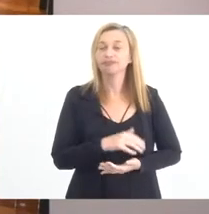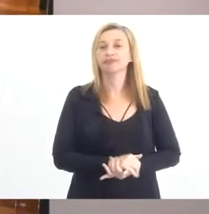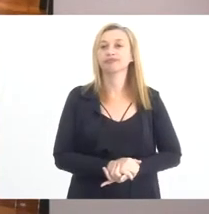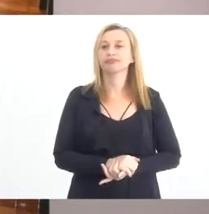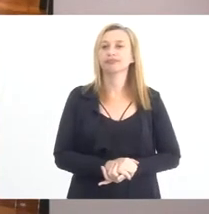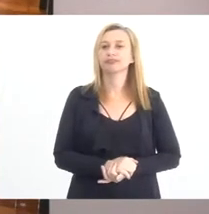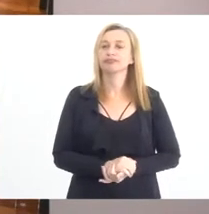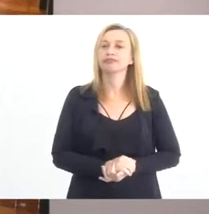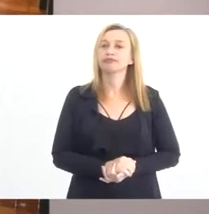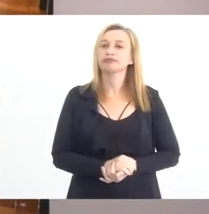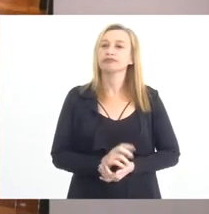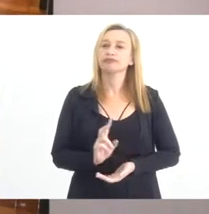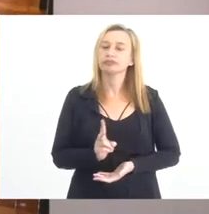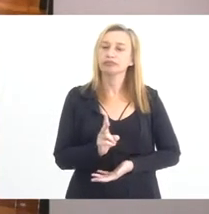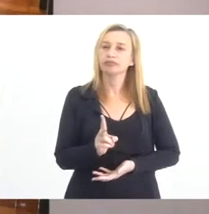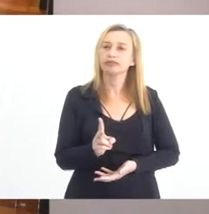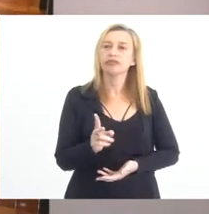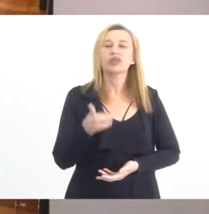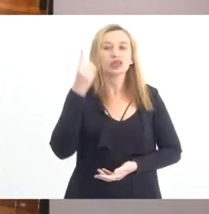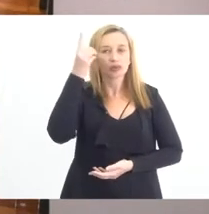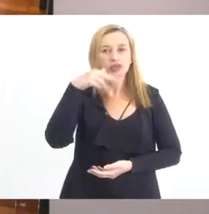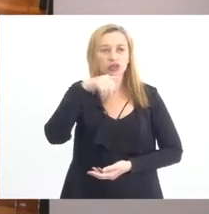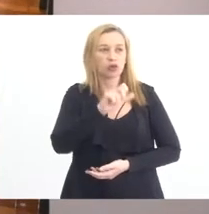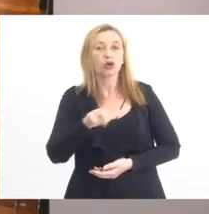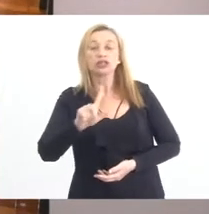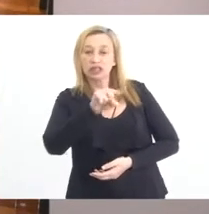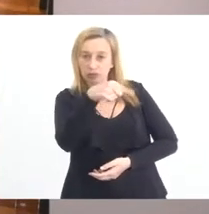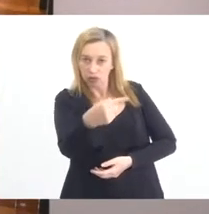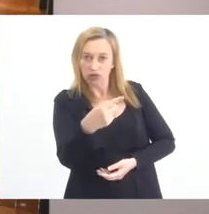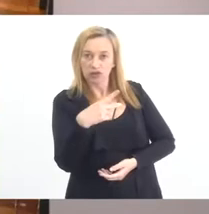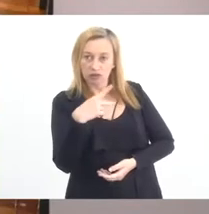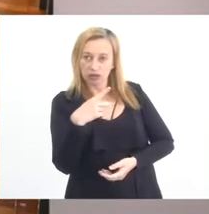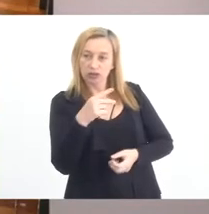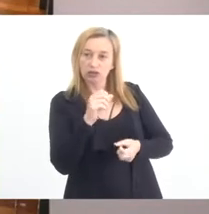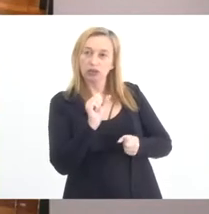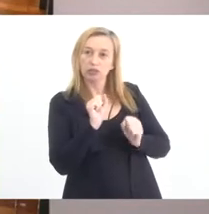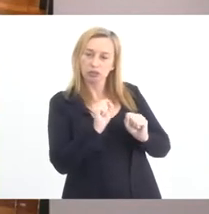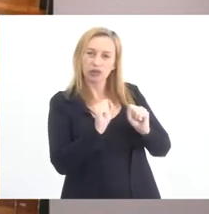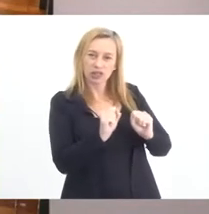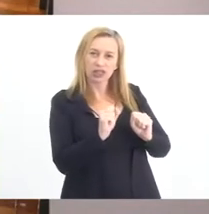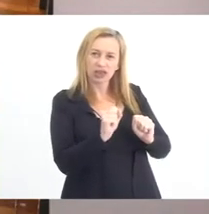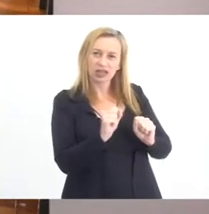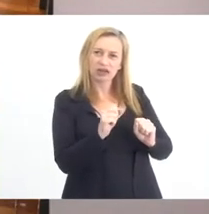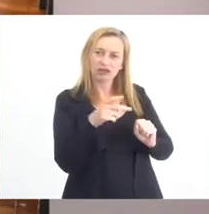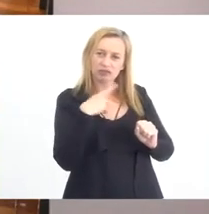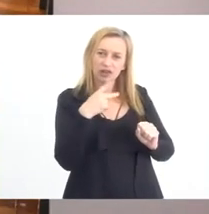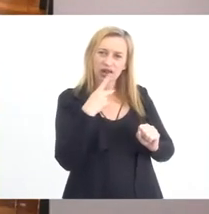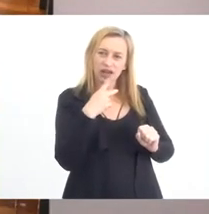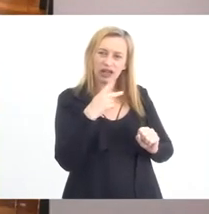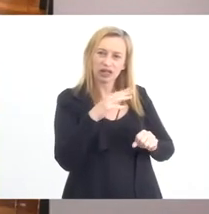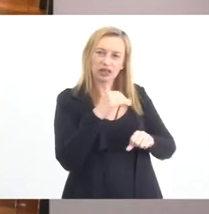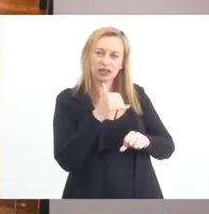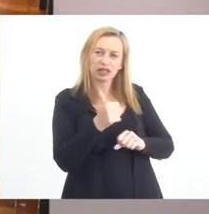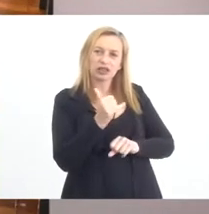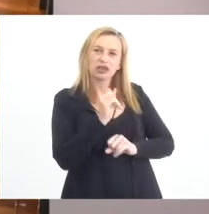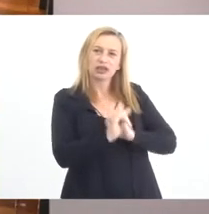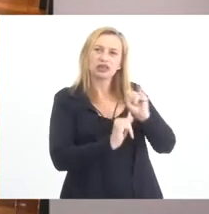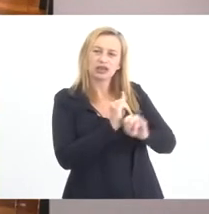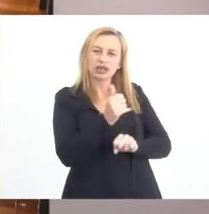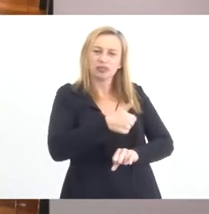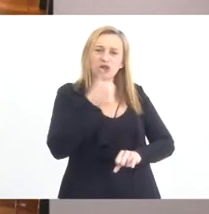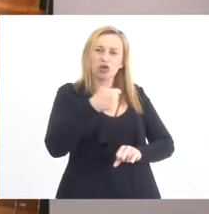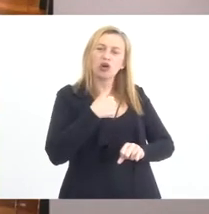Então, na sequência, deputado Noel, combino com Vossa Excelência que, quando Vossa Excelência estiver com sinal mais estável, eu